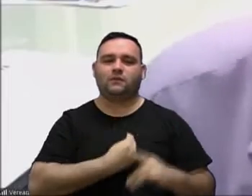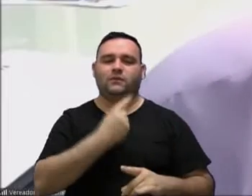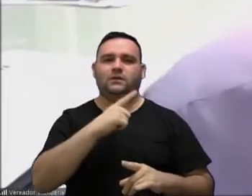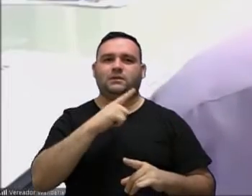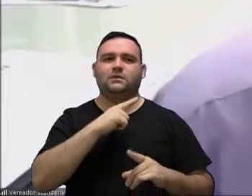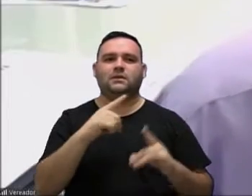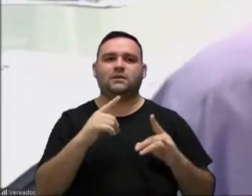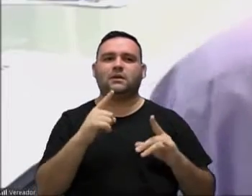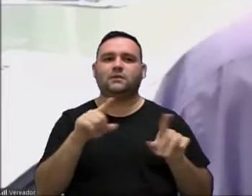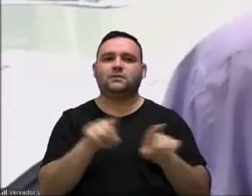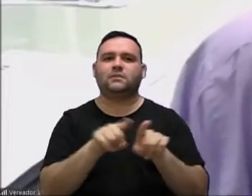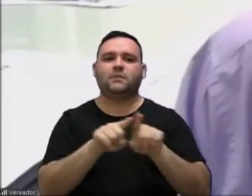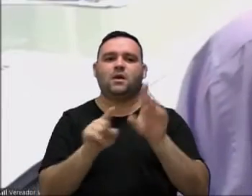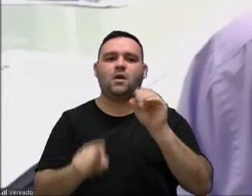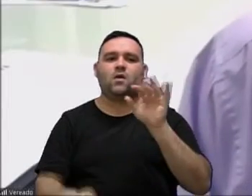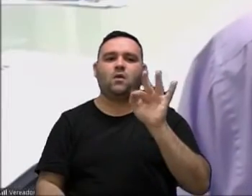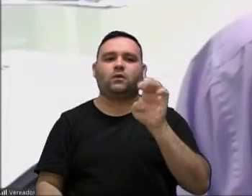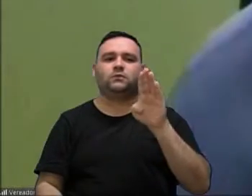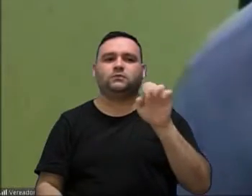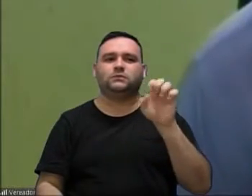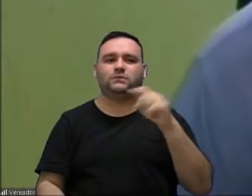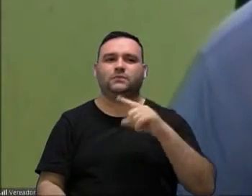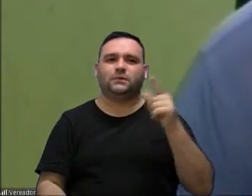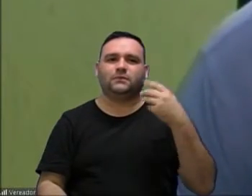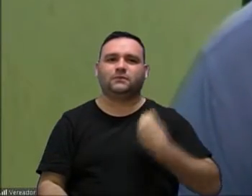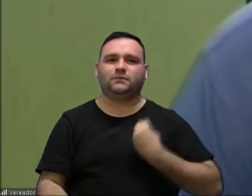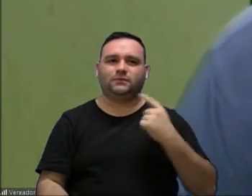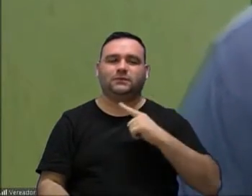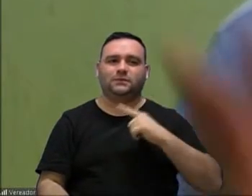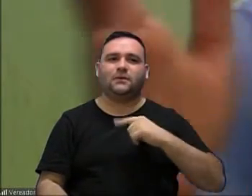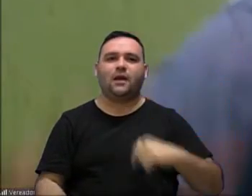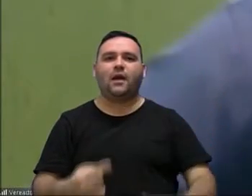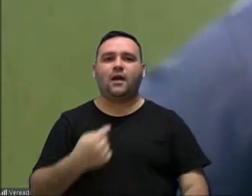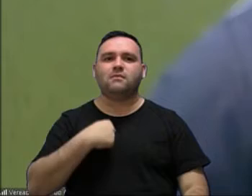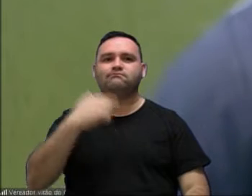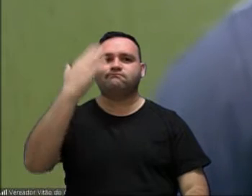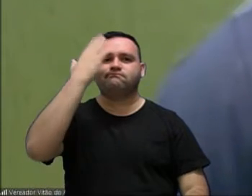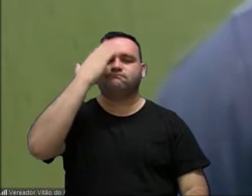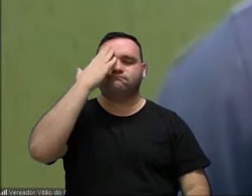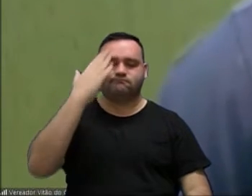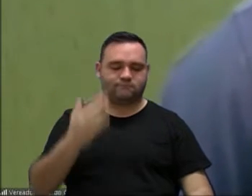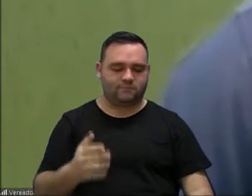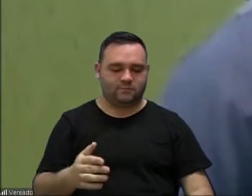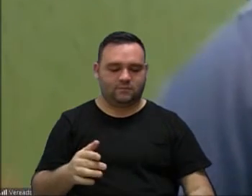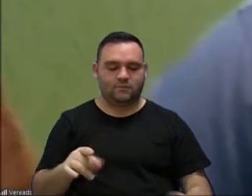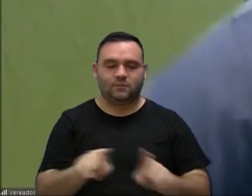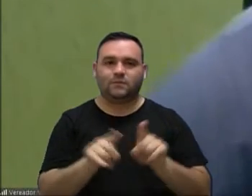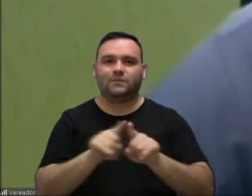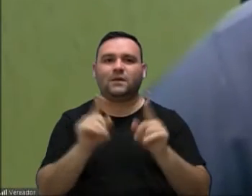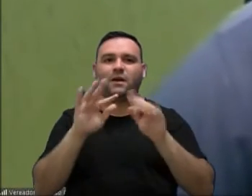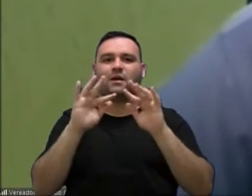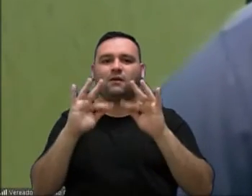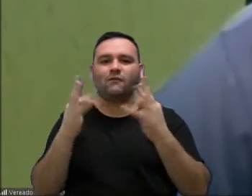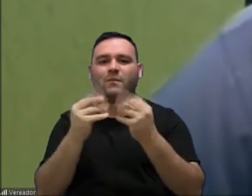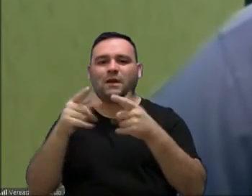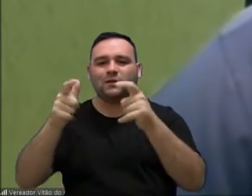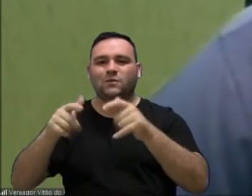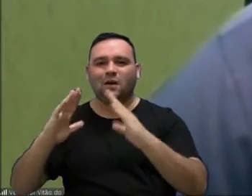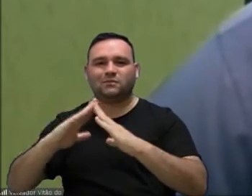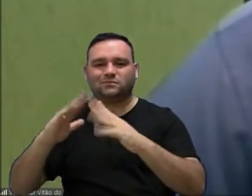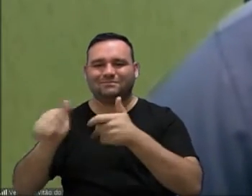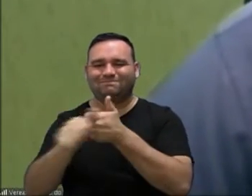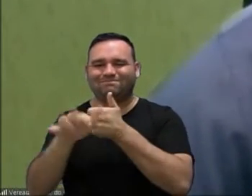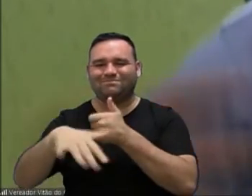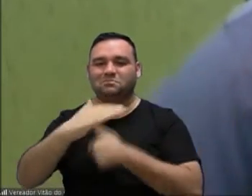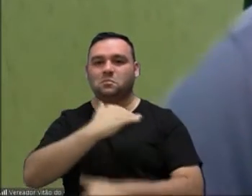na Ofebas também. É, eu fiquei sabendo, Vanderlei, também, uma pessoa querida lá do bairro, né,